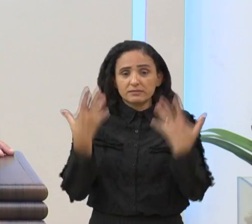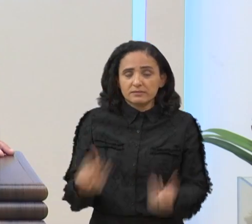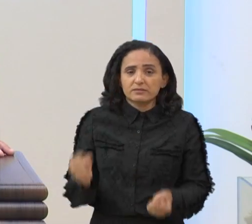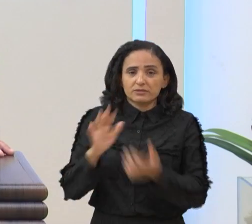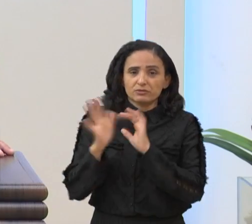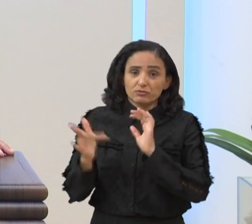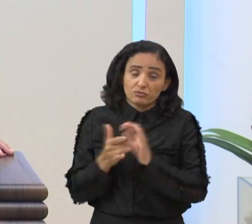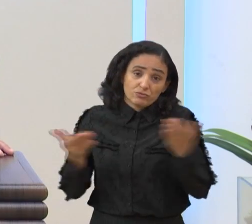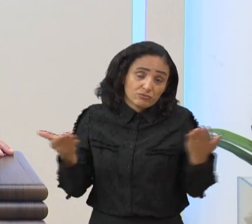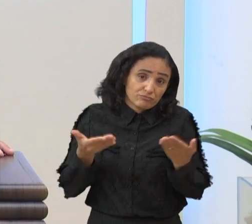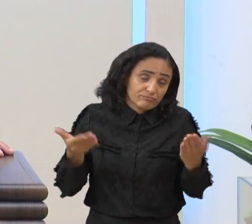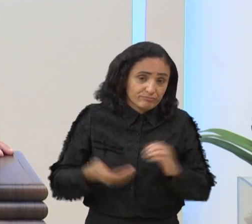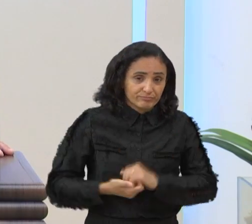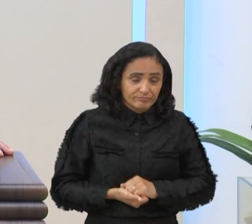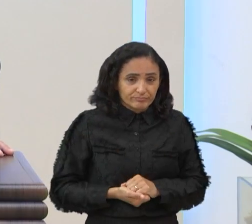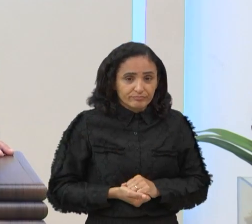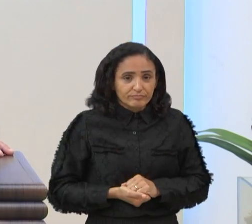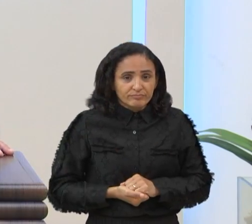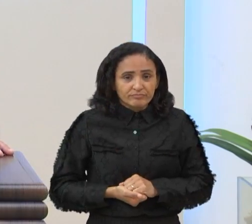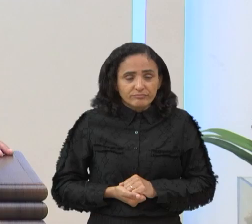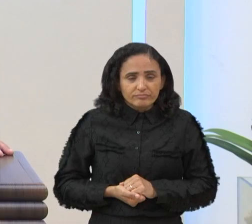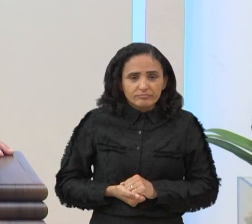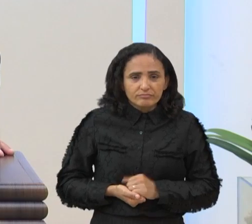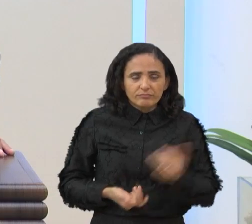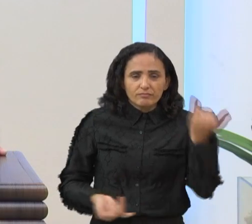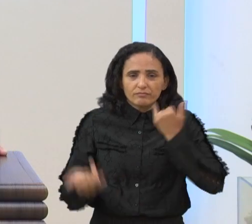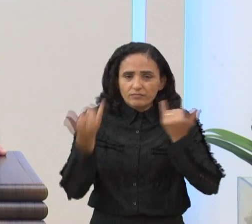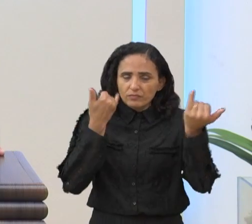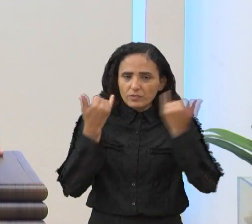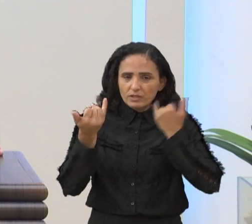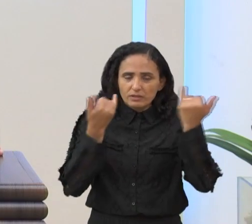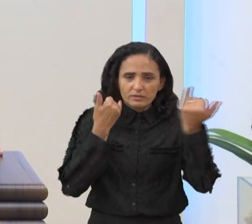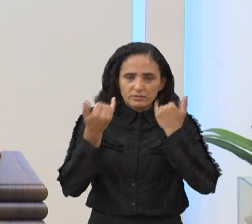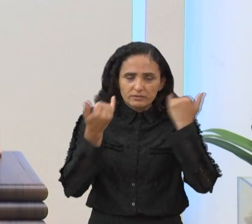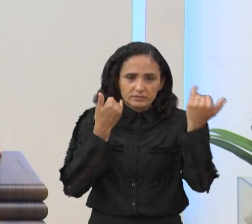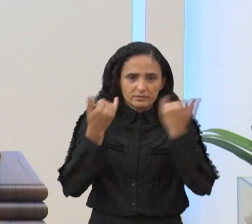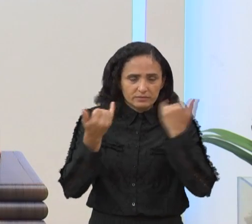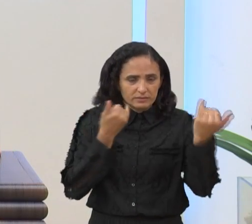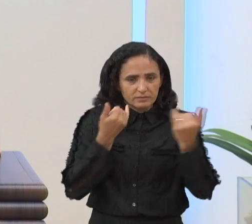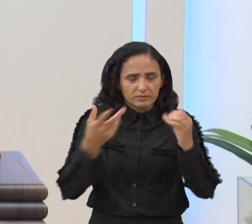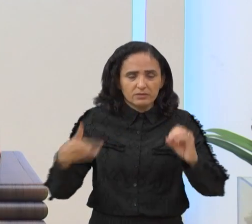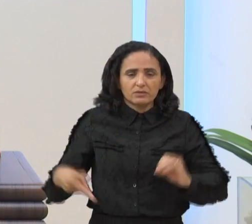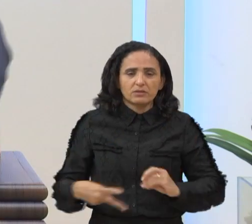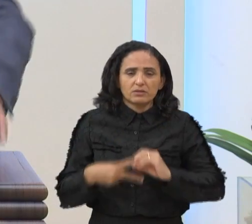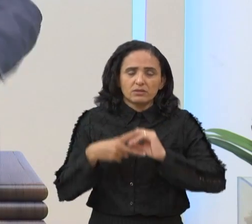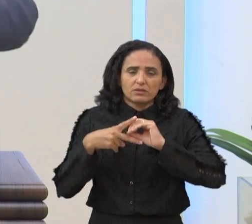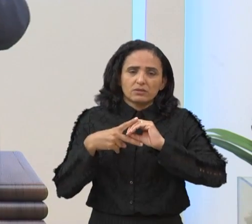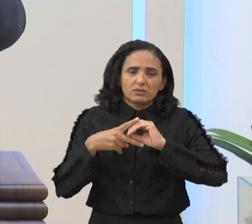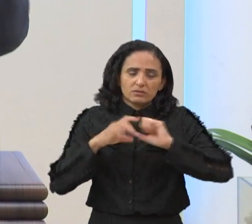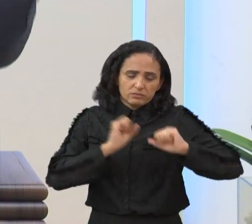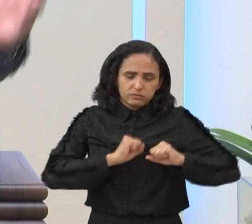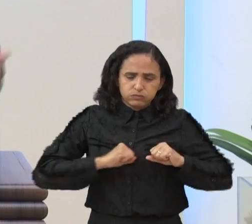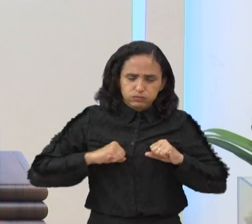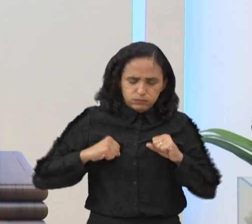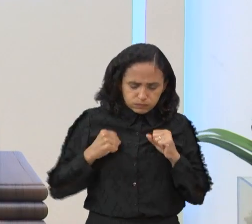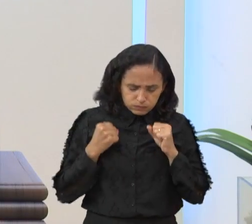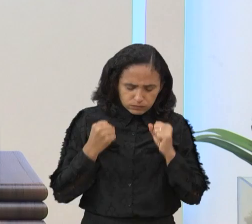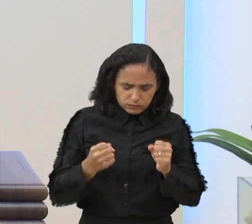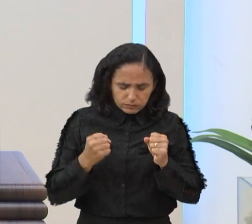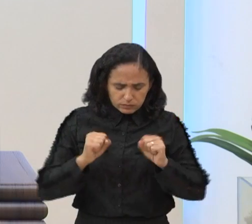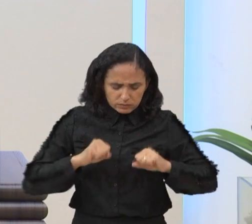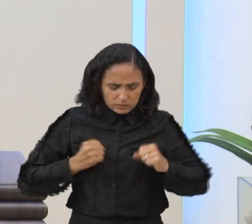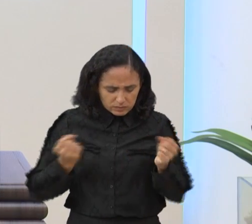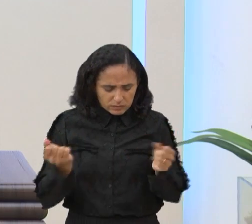noite. Se você pode, entre em contato aqui com a Rede Brasil, faça um esforço através das redes